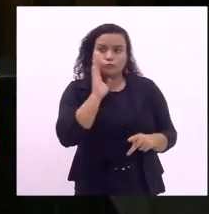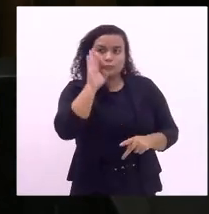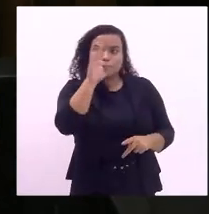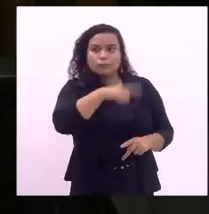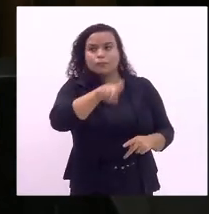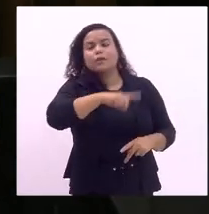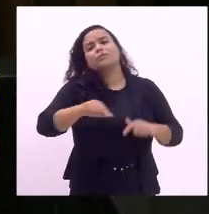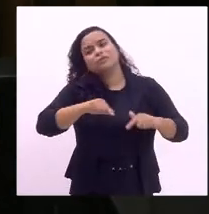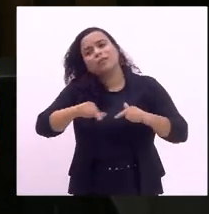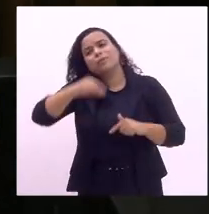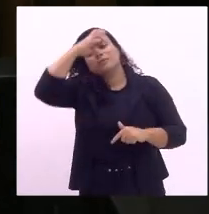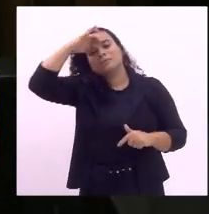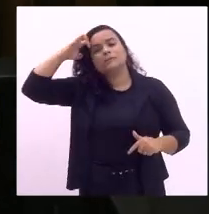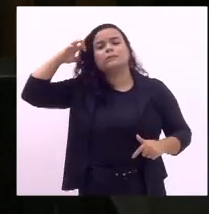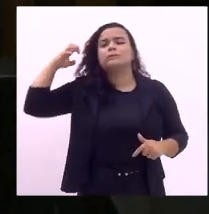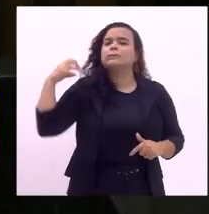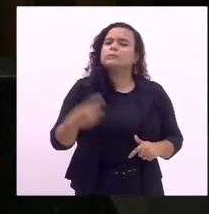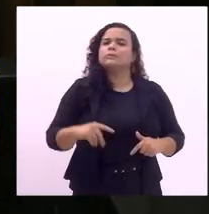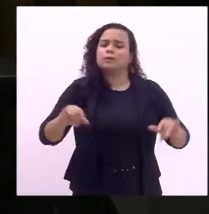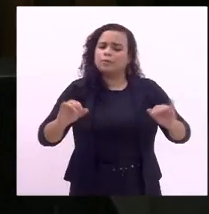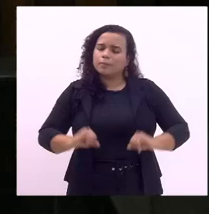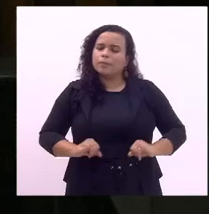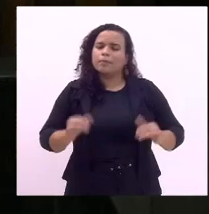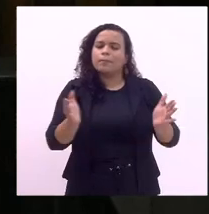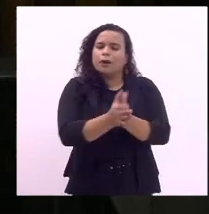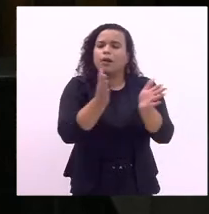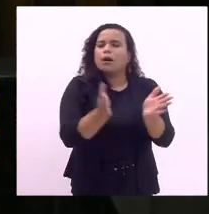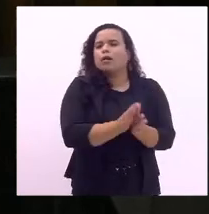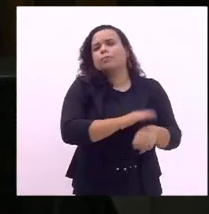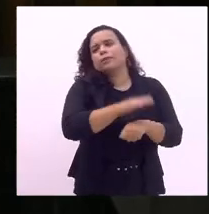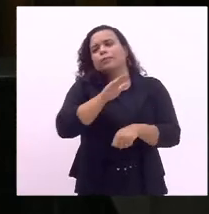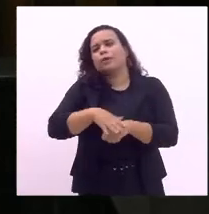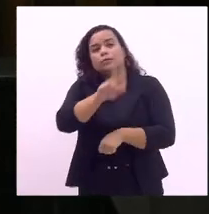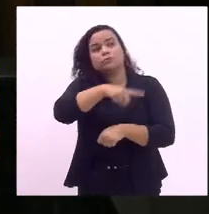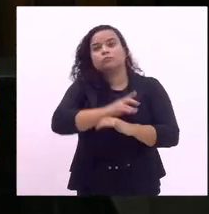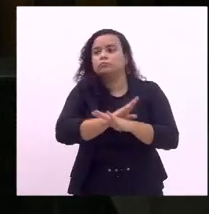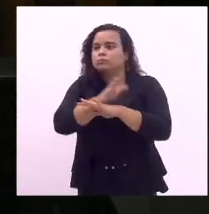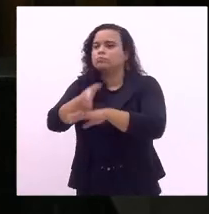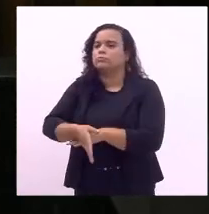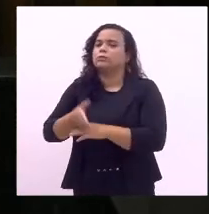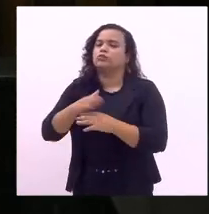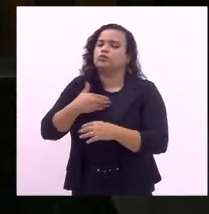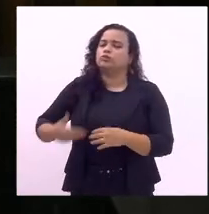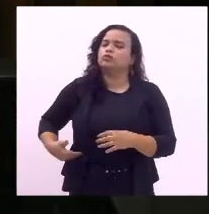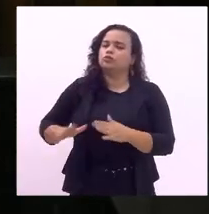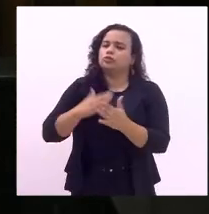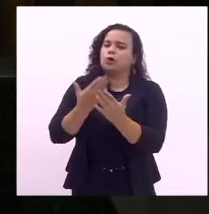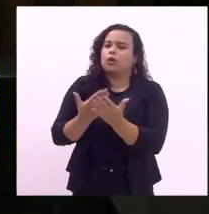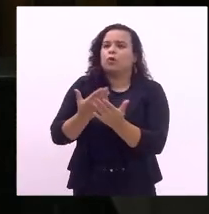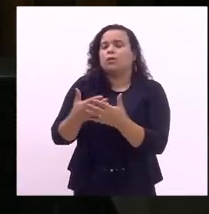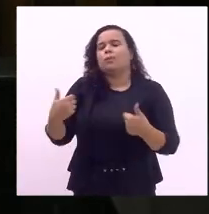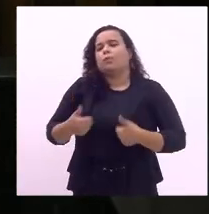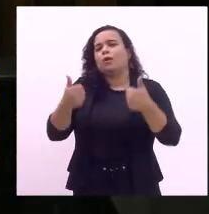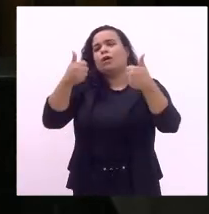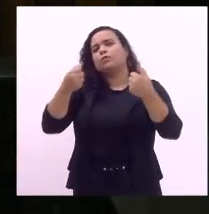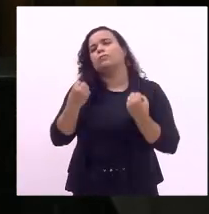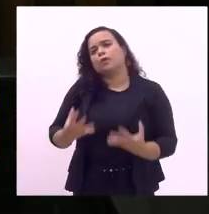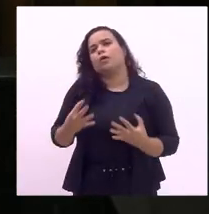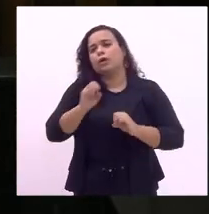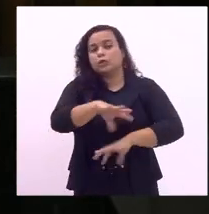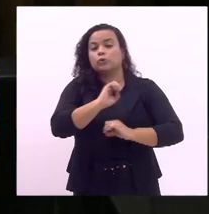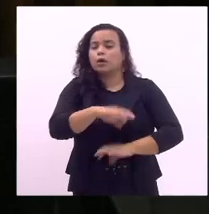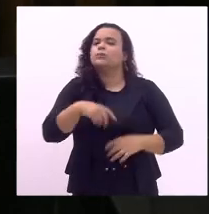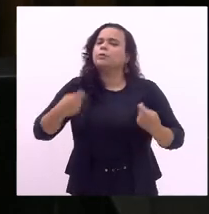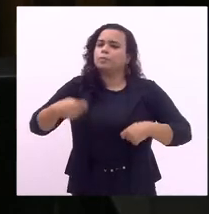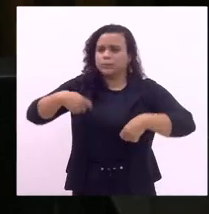população trabalhadora, a população mais pobre, o acesso a uma escola pública de qualidade. A educação exige